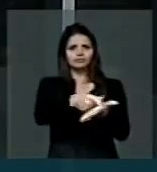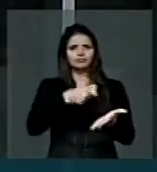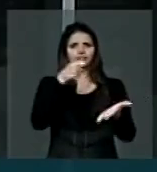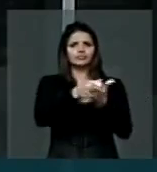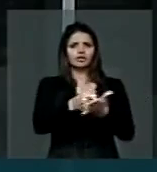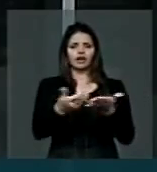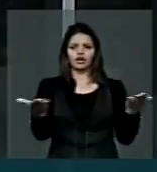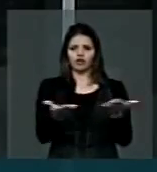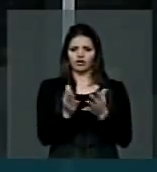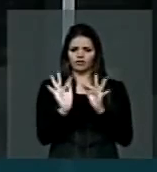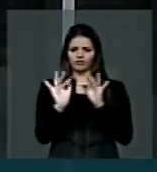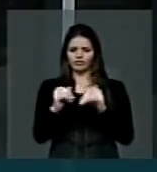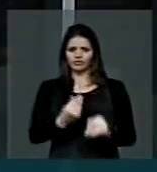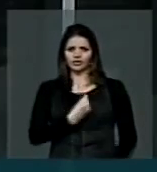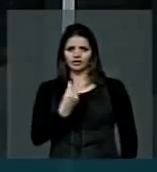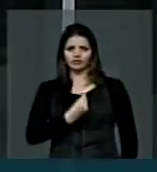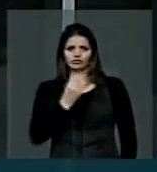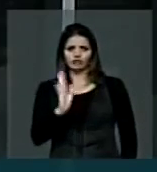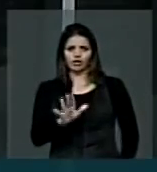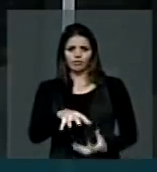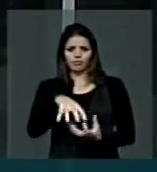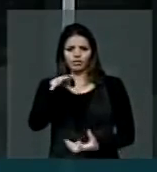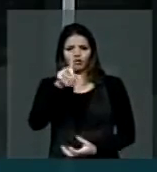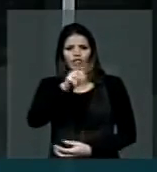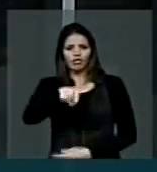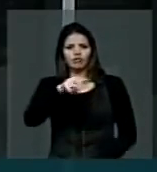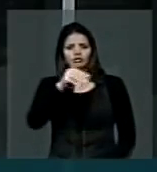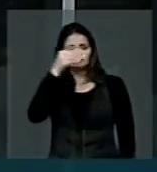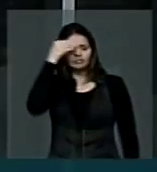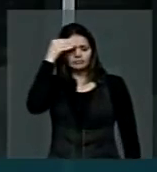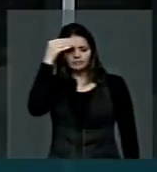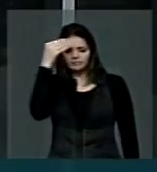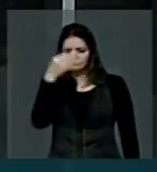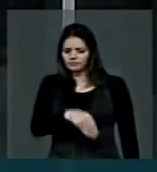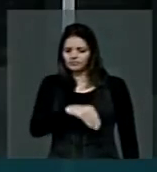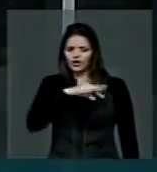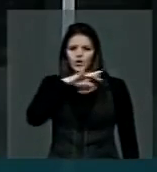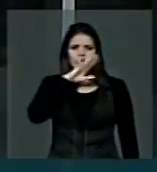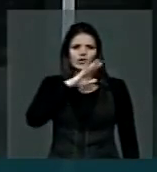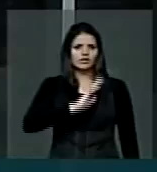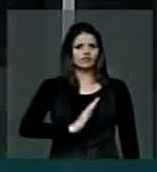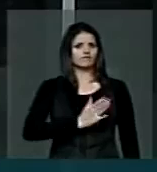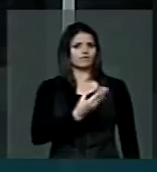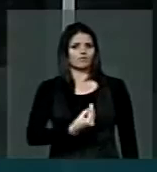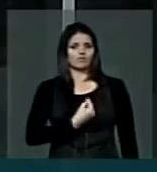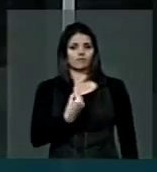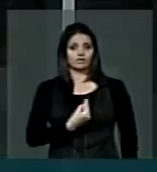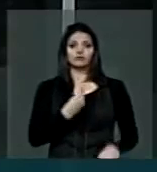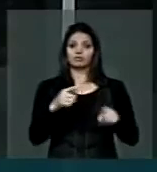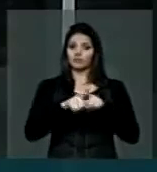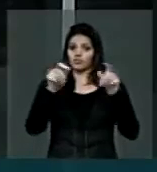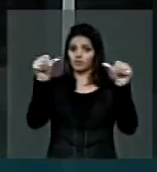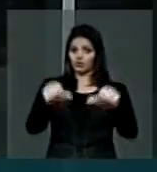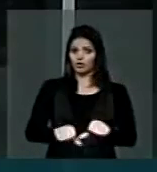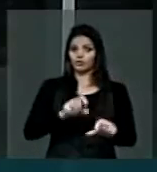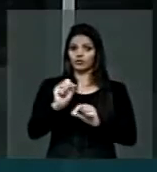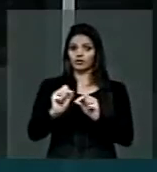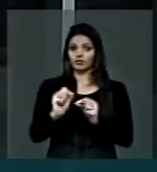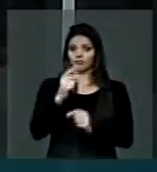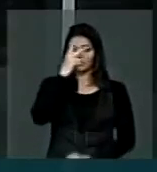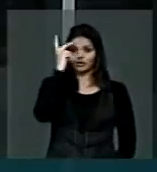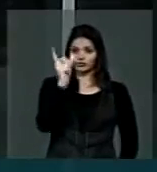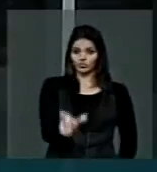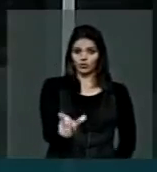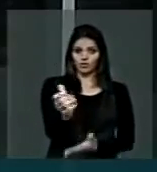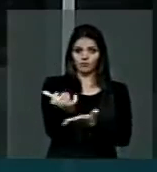chegar no final da sua vida em estado lastimável. Ainda mais grave, deputados, é o estado dos pensionistas,